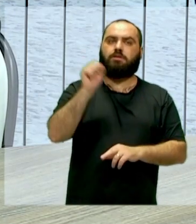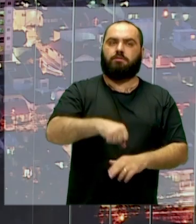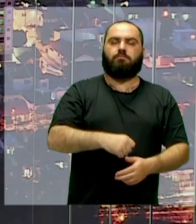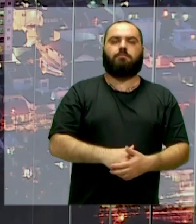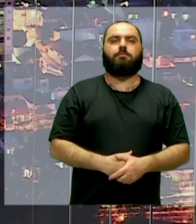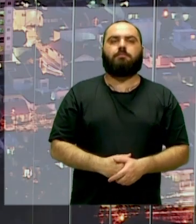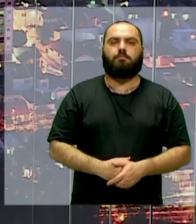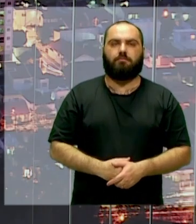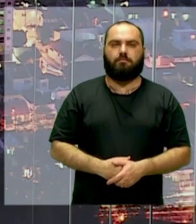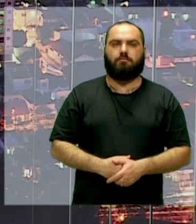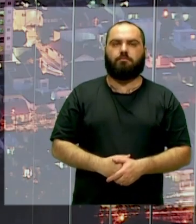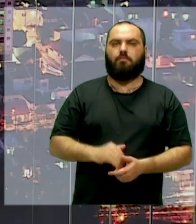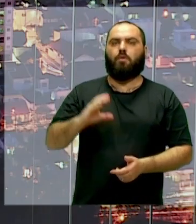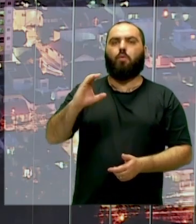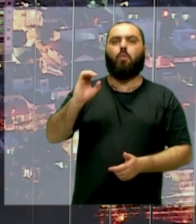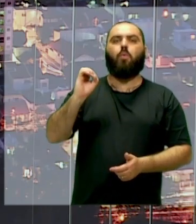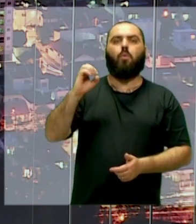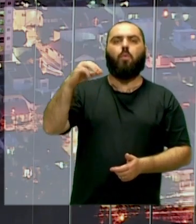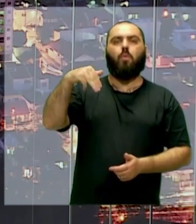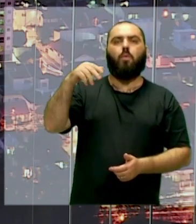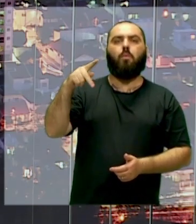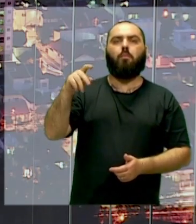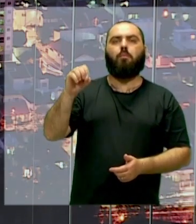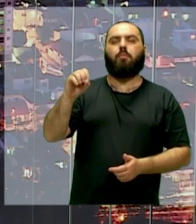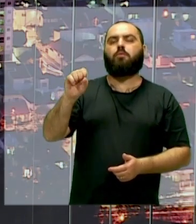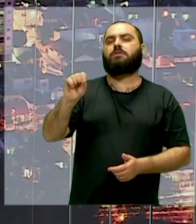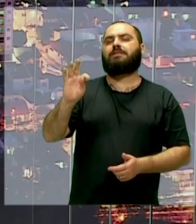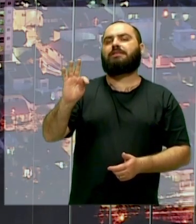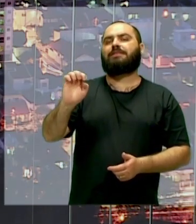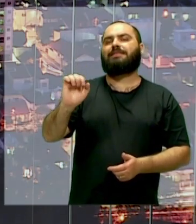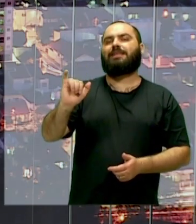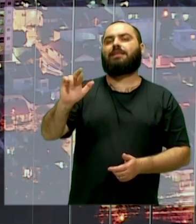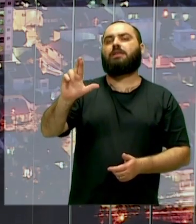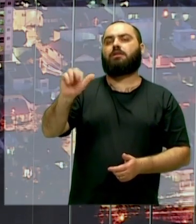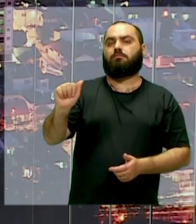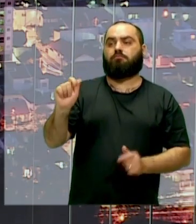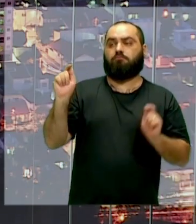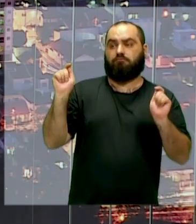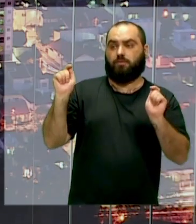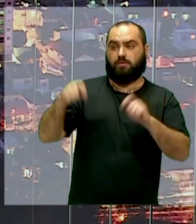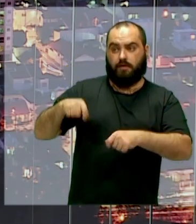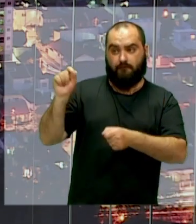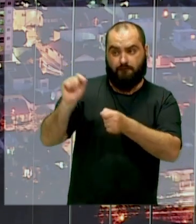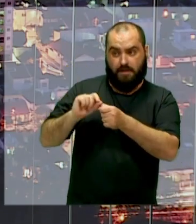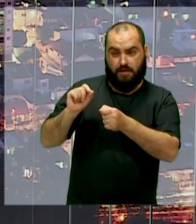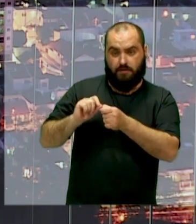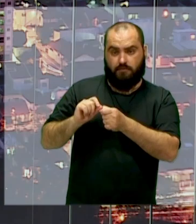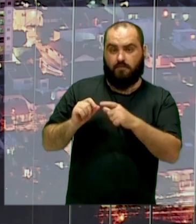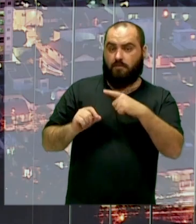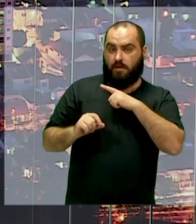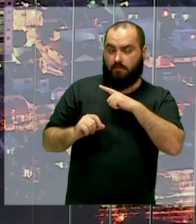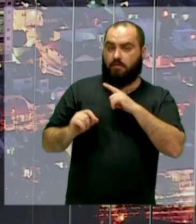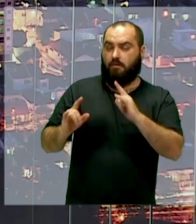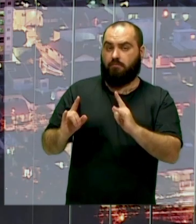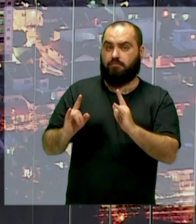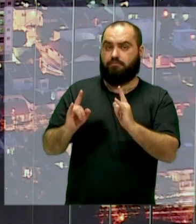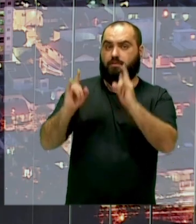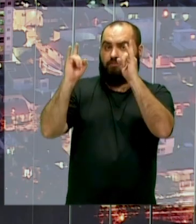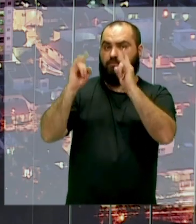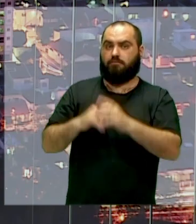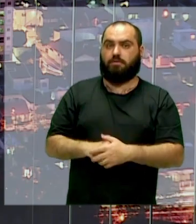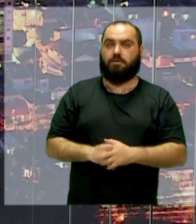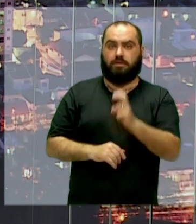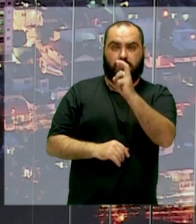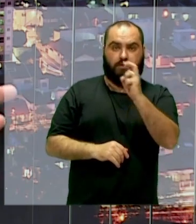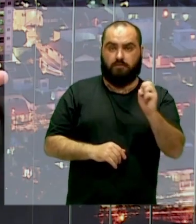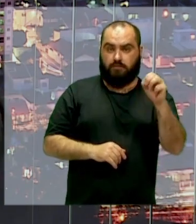fala em composteira como é que é facilmente dá para fazer uma composteira lá eu que tenho um apartamento sei lá de 50